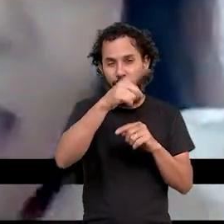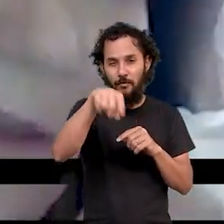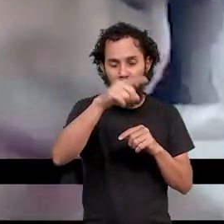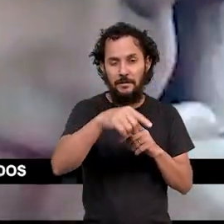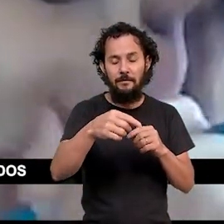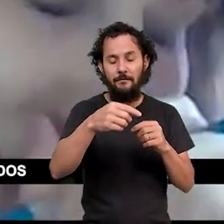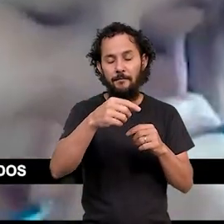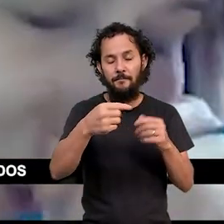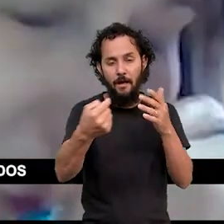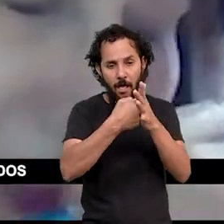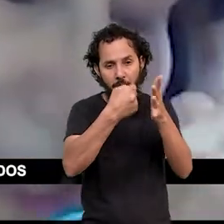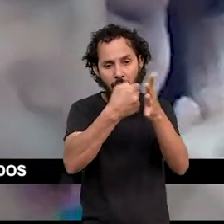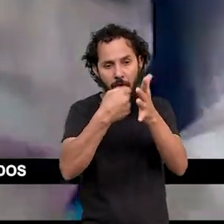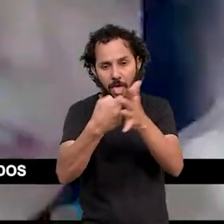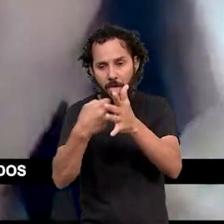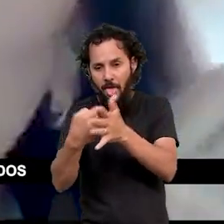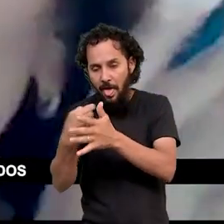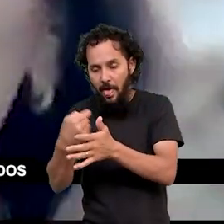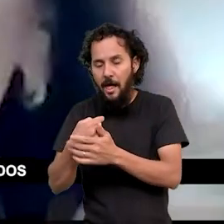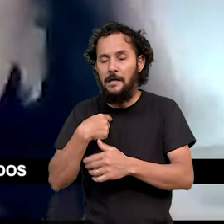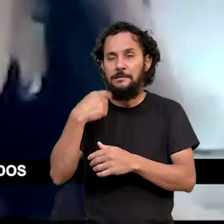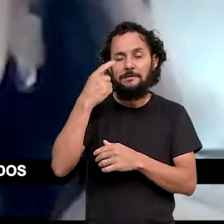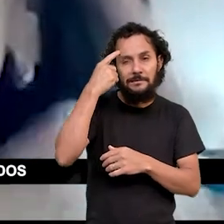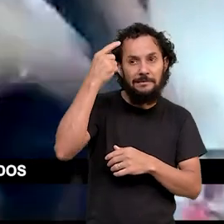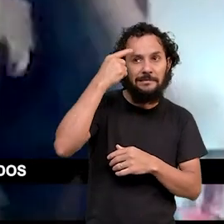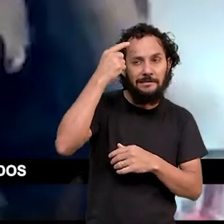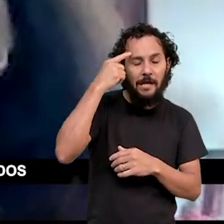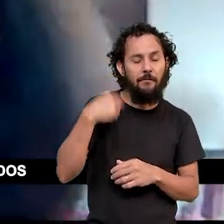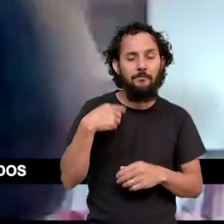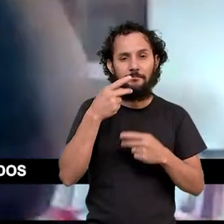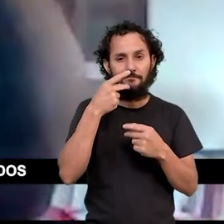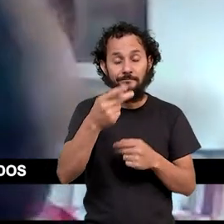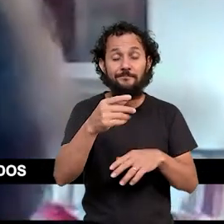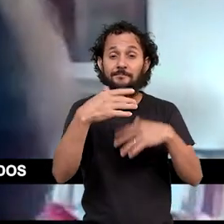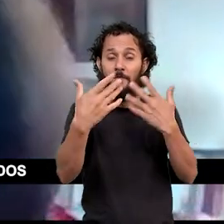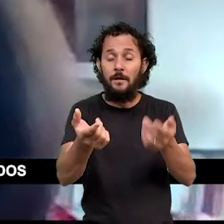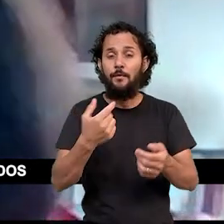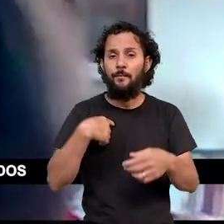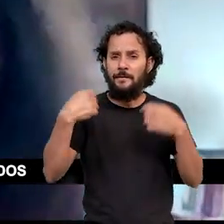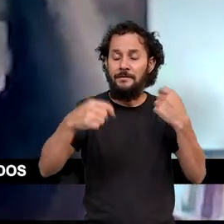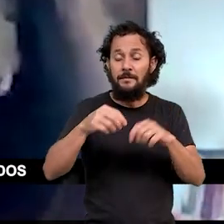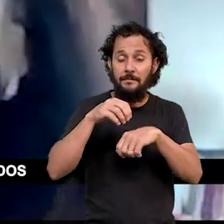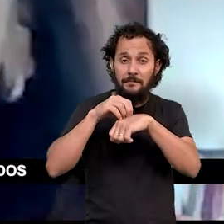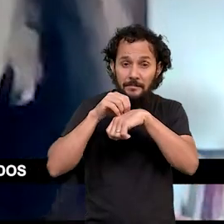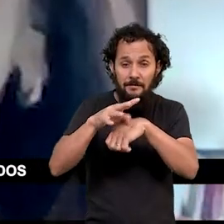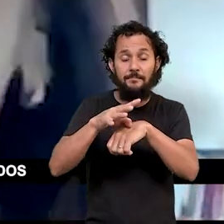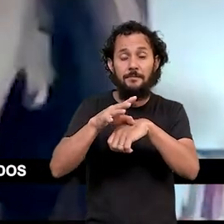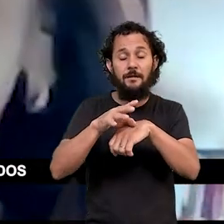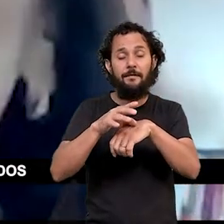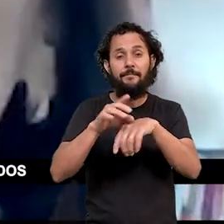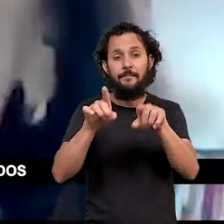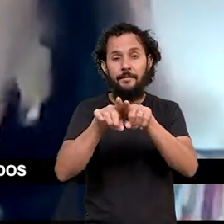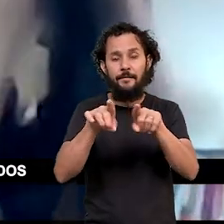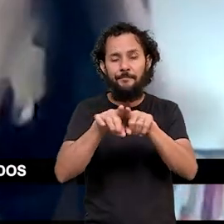vão perguntando, algumas questões vão surgir. E aí eu preciso lembrar